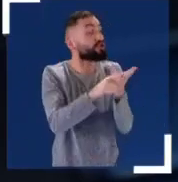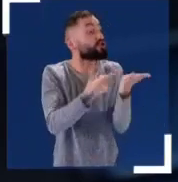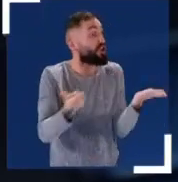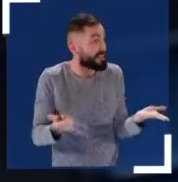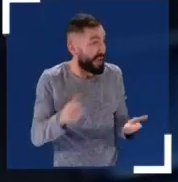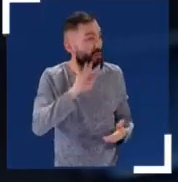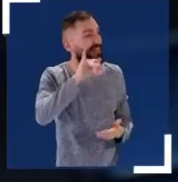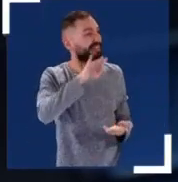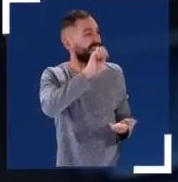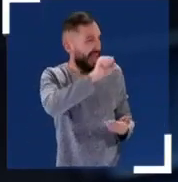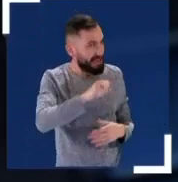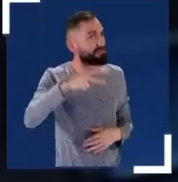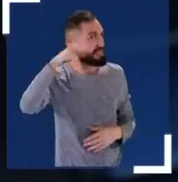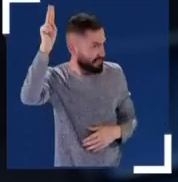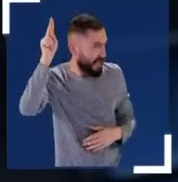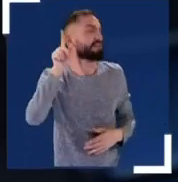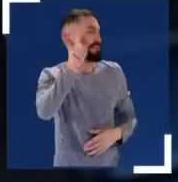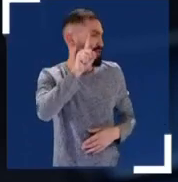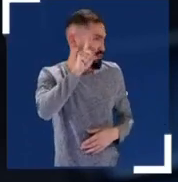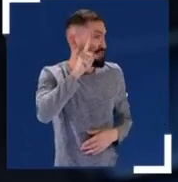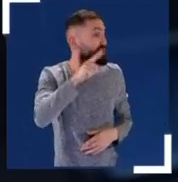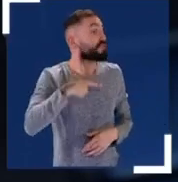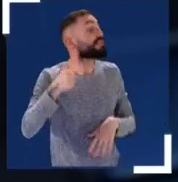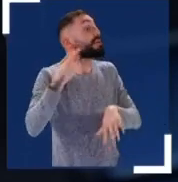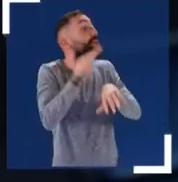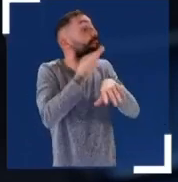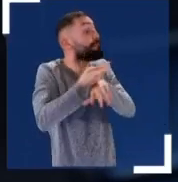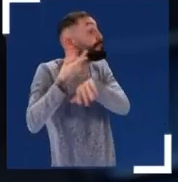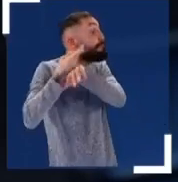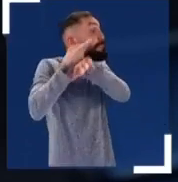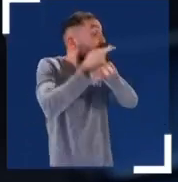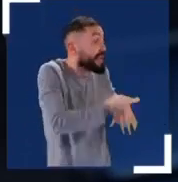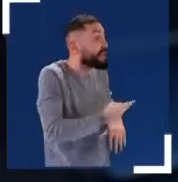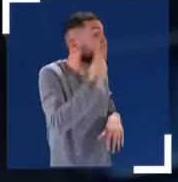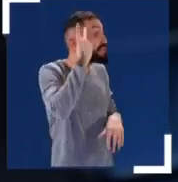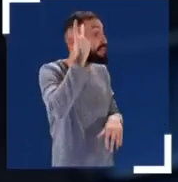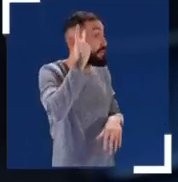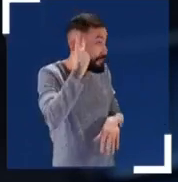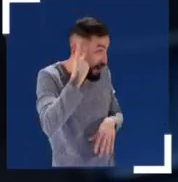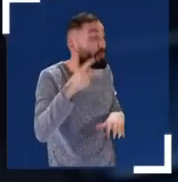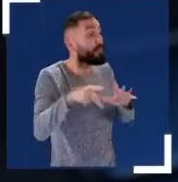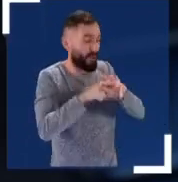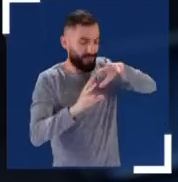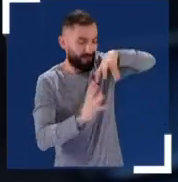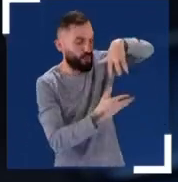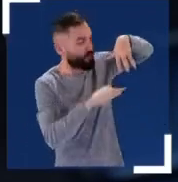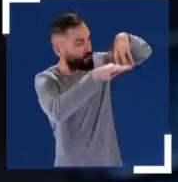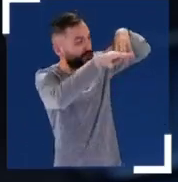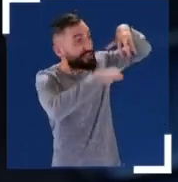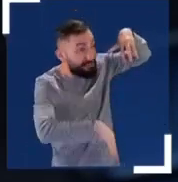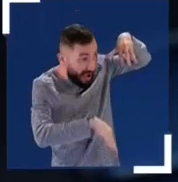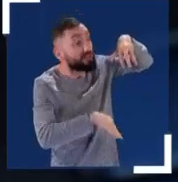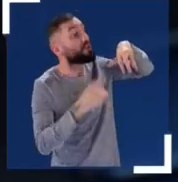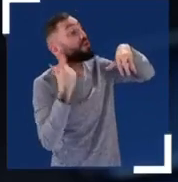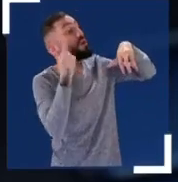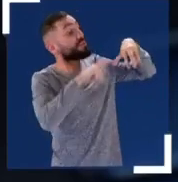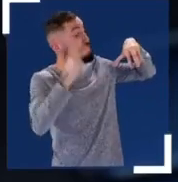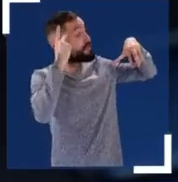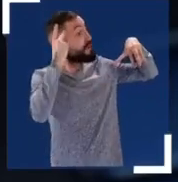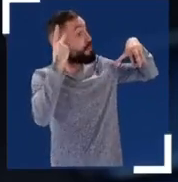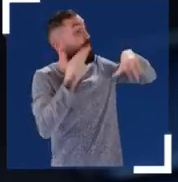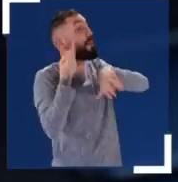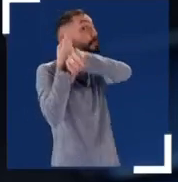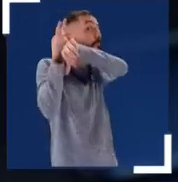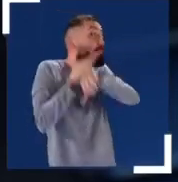prêmio do Estado de melhor investimento do mundo aqui em São Paulo, aliás, no Hemisfério Sul, porque, por conta desses benefícios que nós fizemos